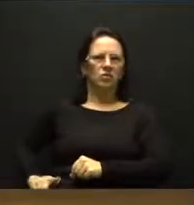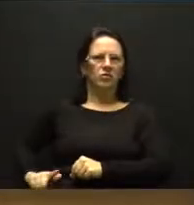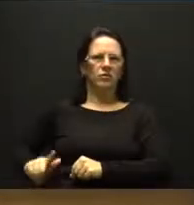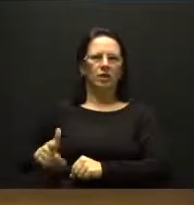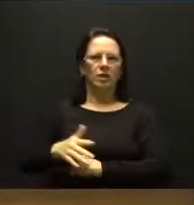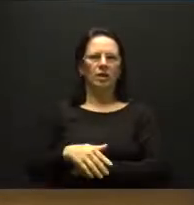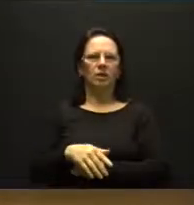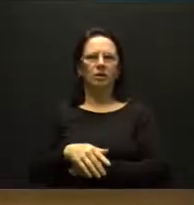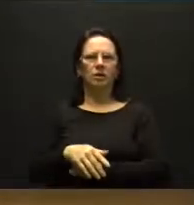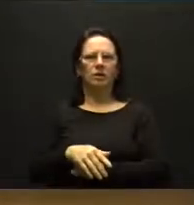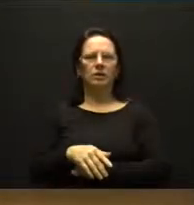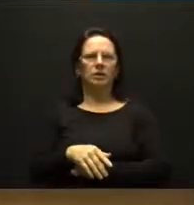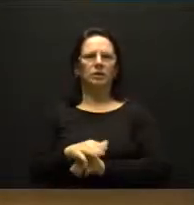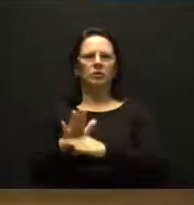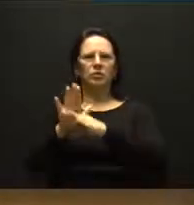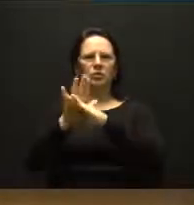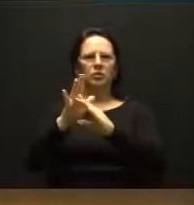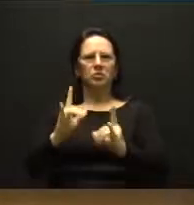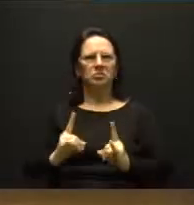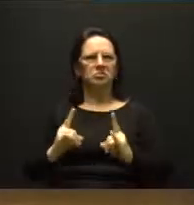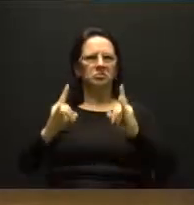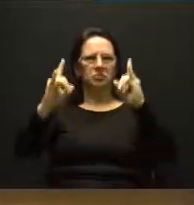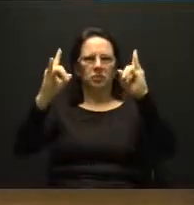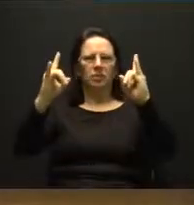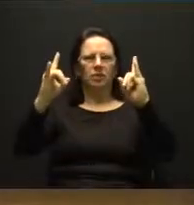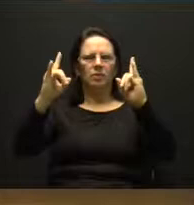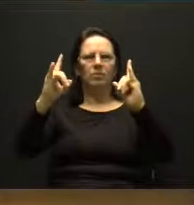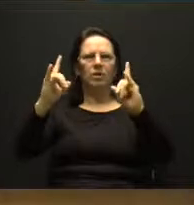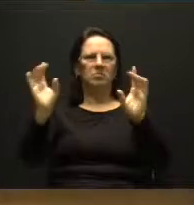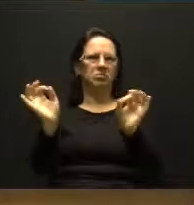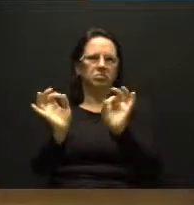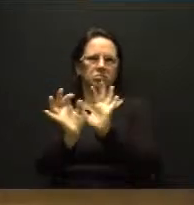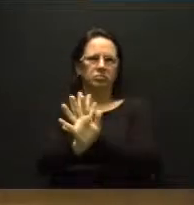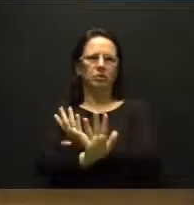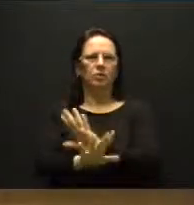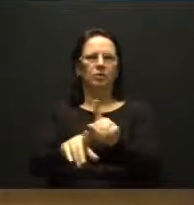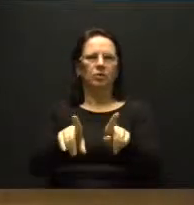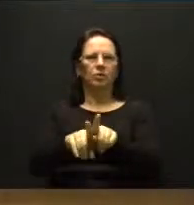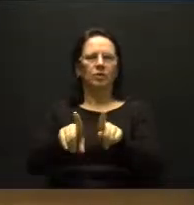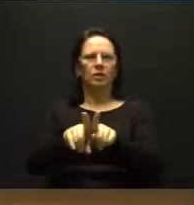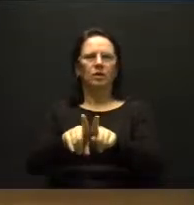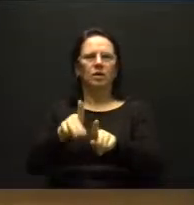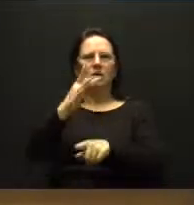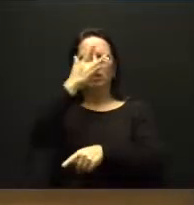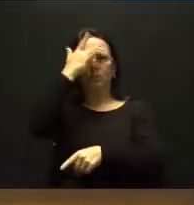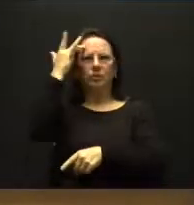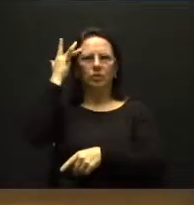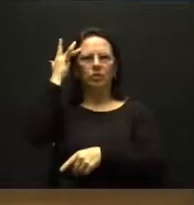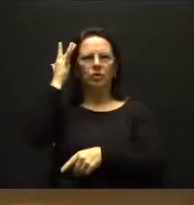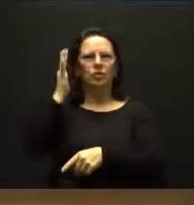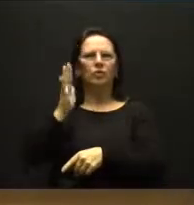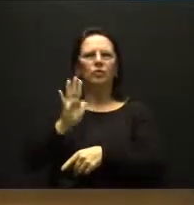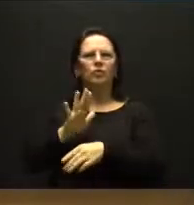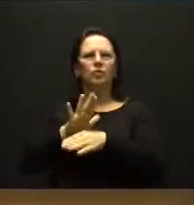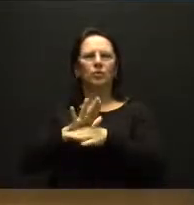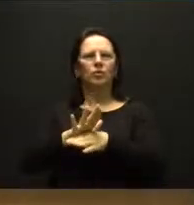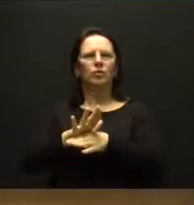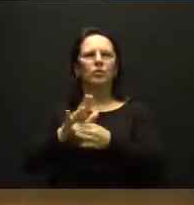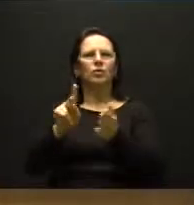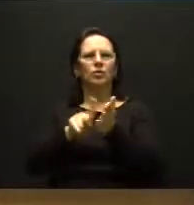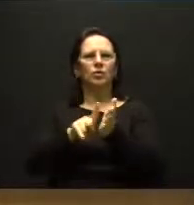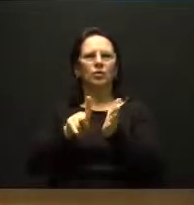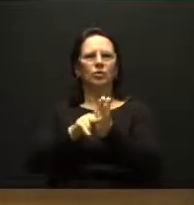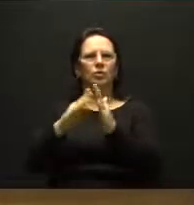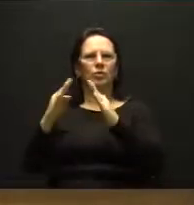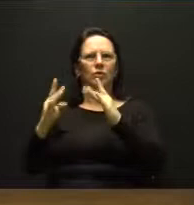com a demanda dos apartamentos aí e lamentavelmente os que foram concílio moradia mundo estão entregando as